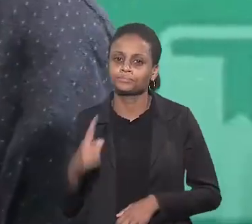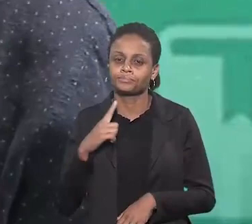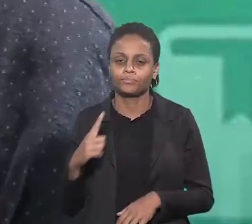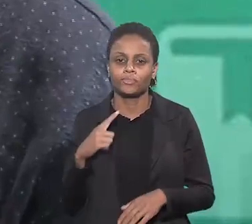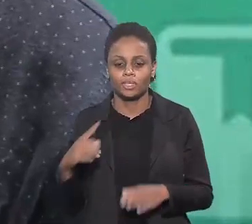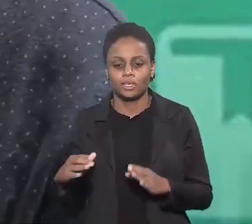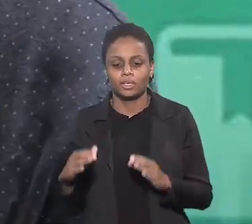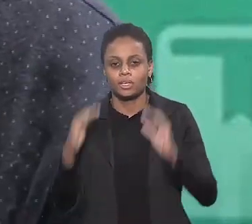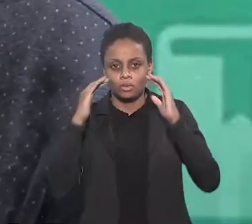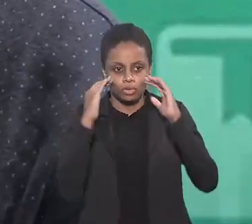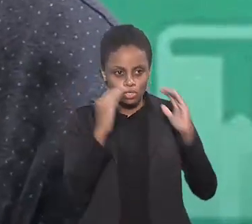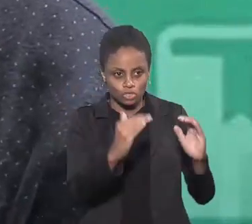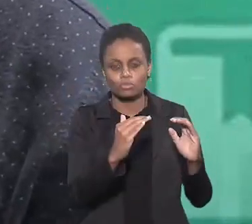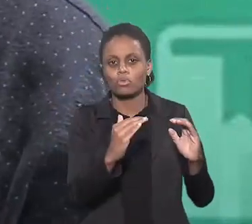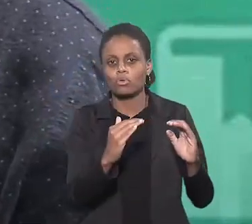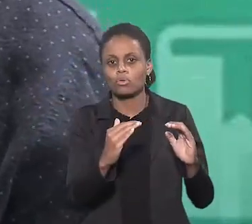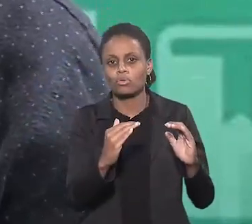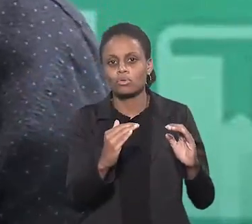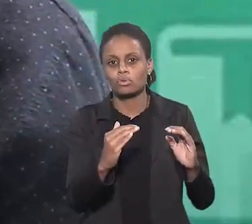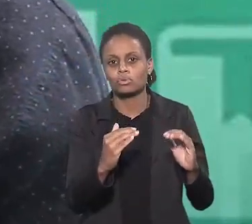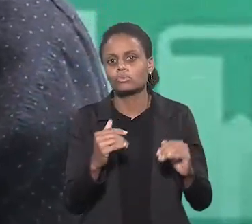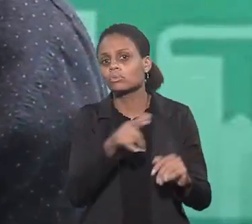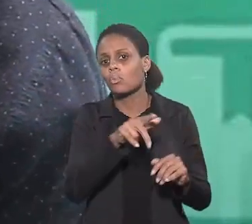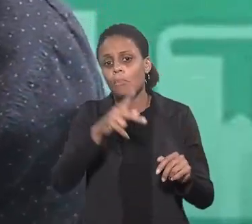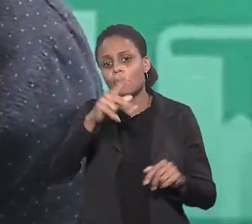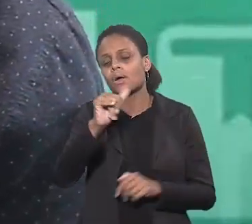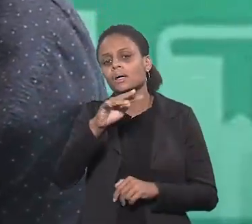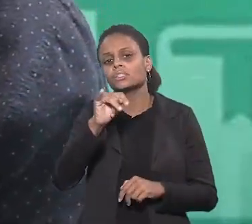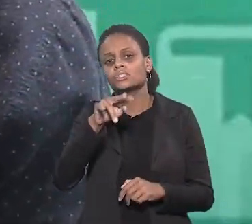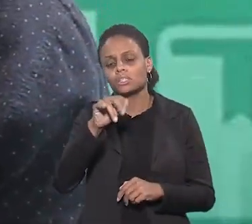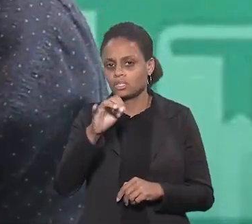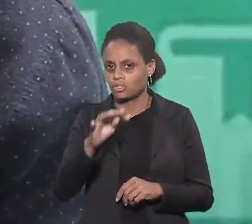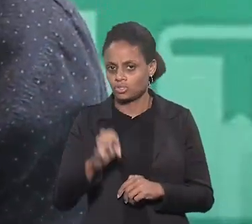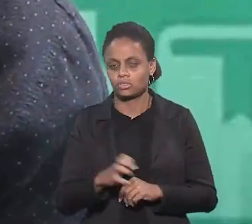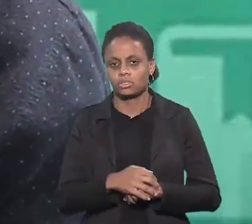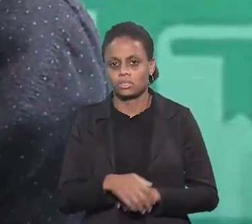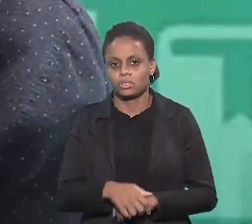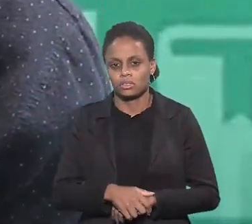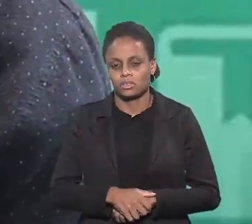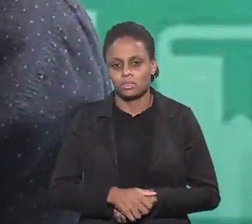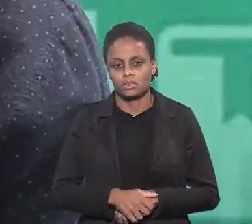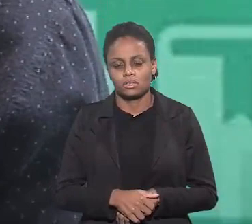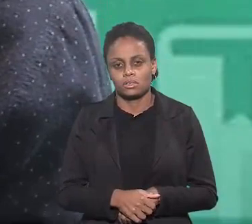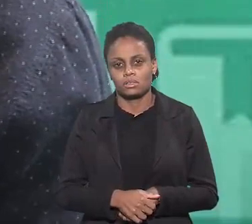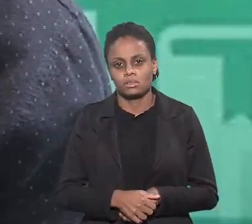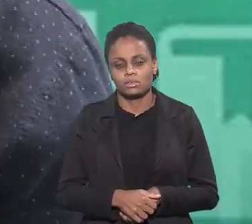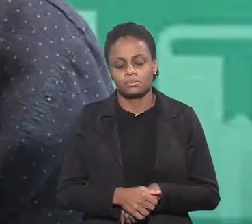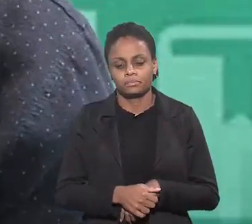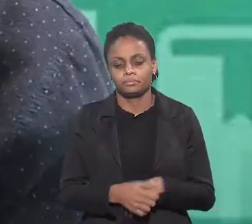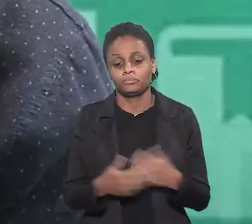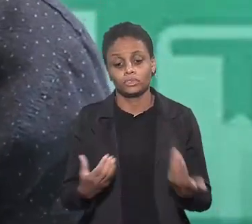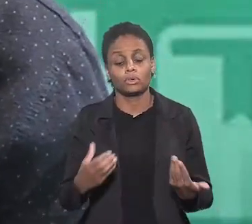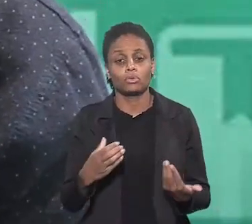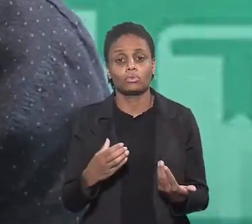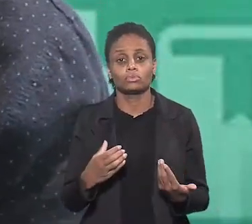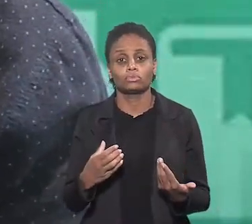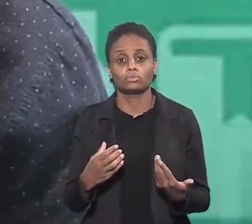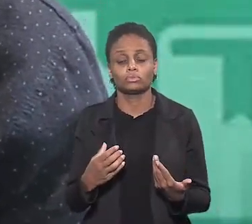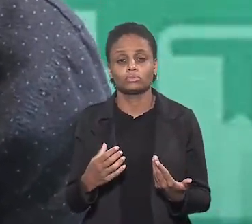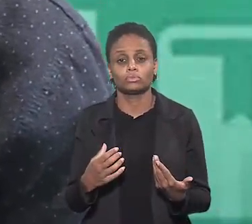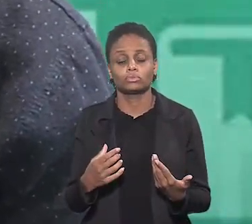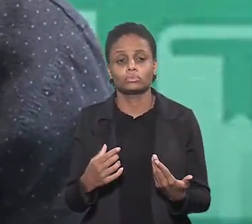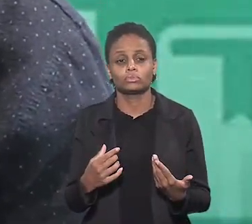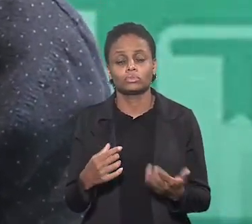terem esse respeito do maior pelo menor. Uhum. Então acabou que não foi um código que foi